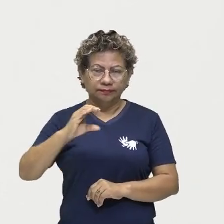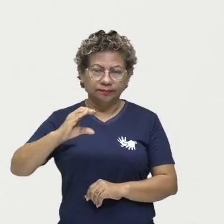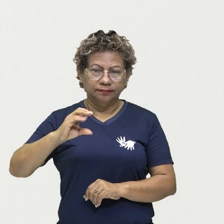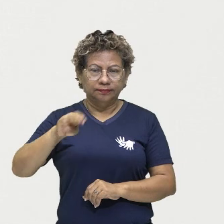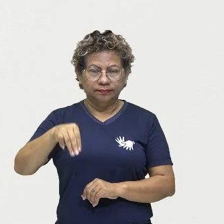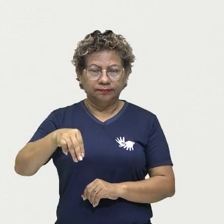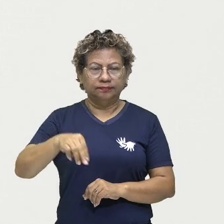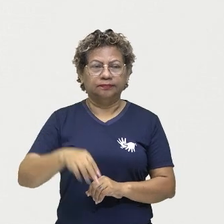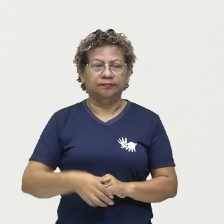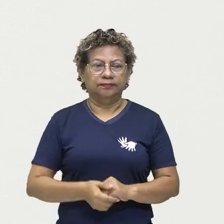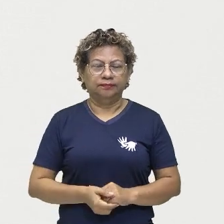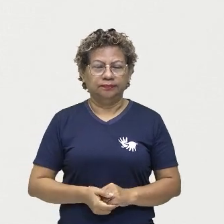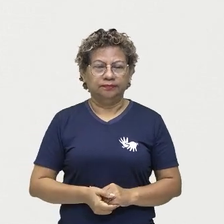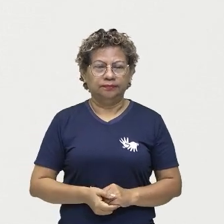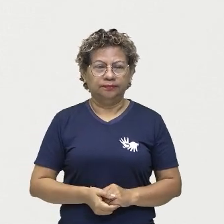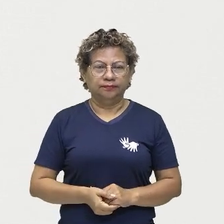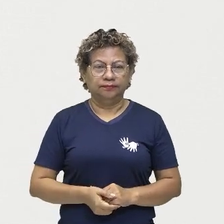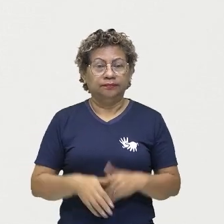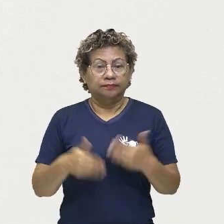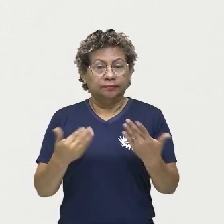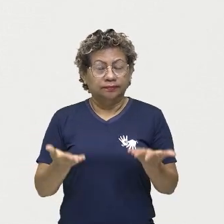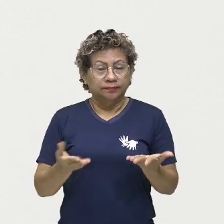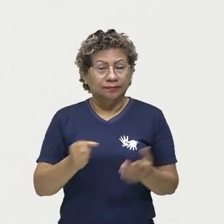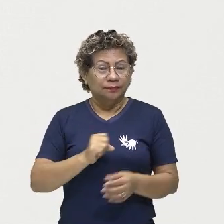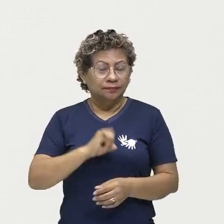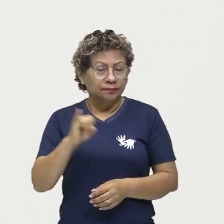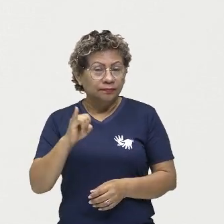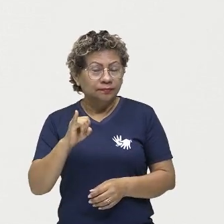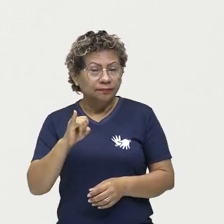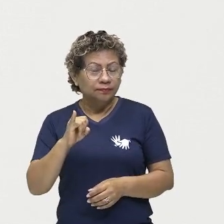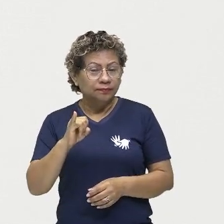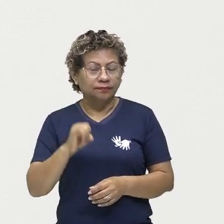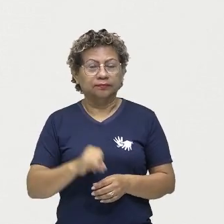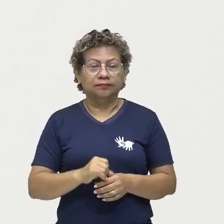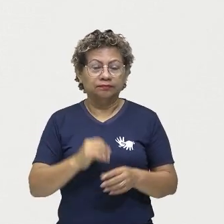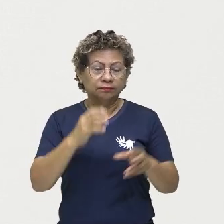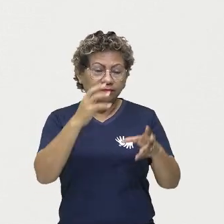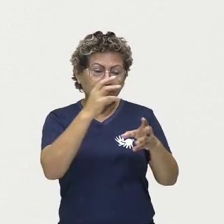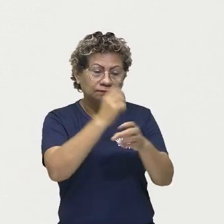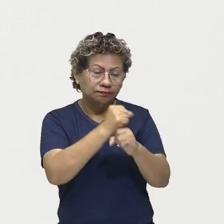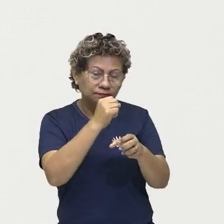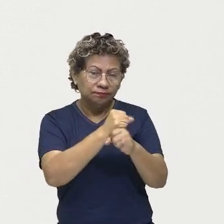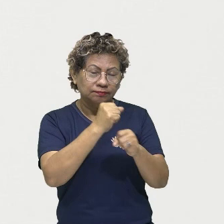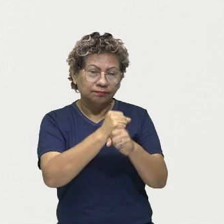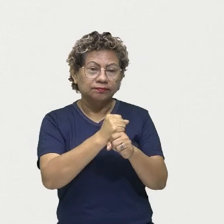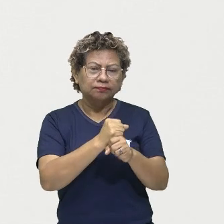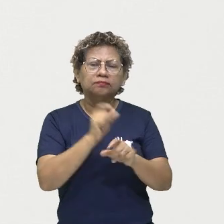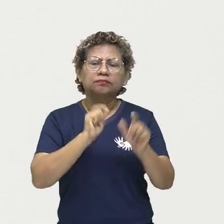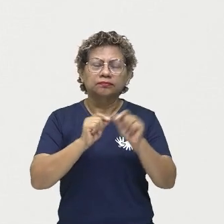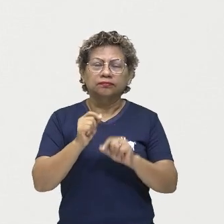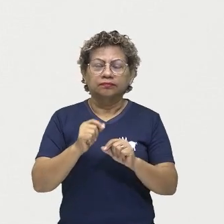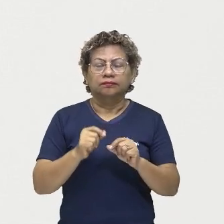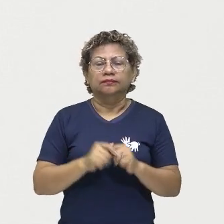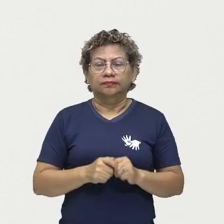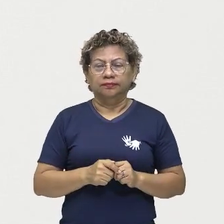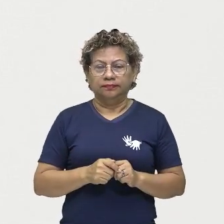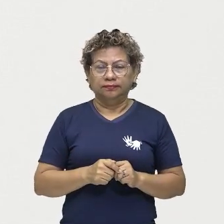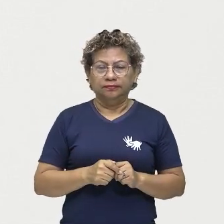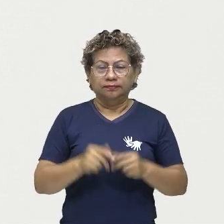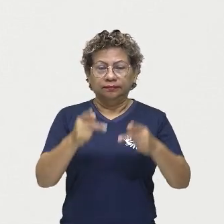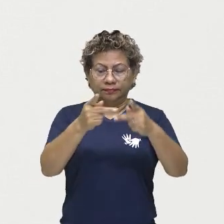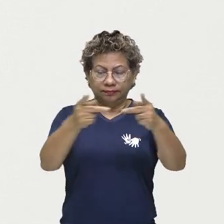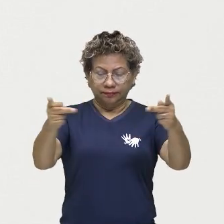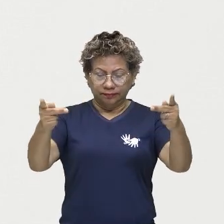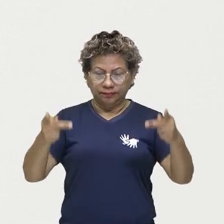17,5 centímetros. Então, se eu vou determinar o perímetro, o que é o perímetro, pessoal? O perímetro é a soma dos